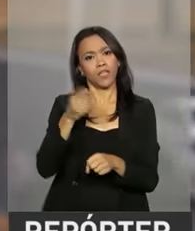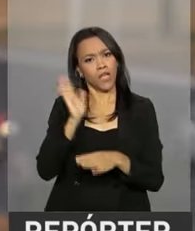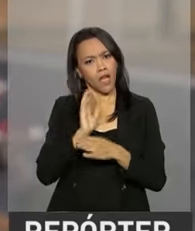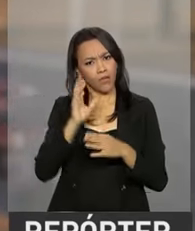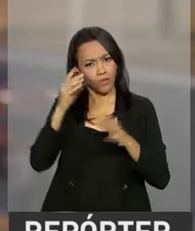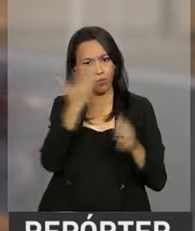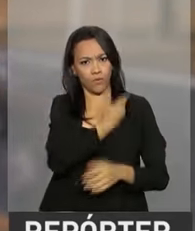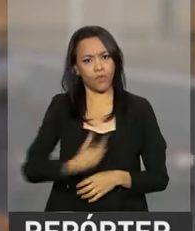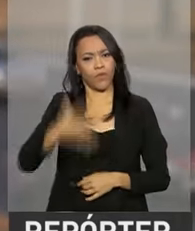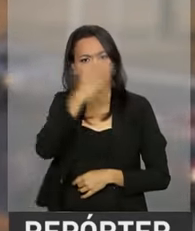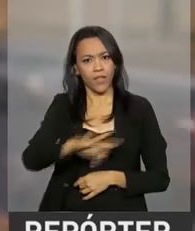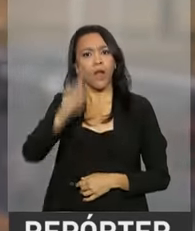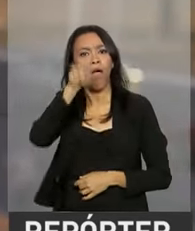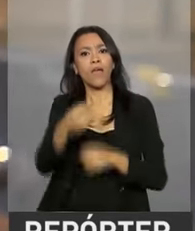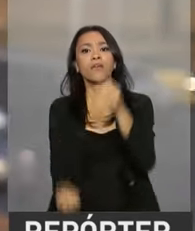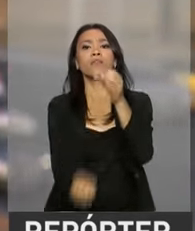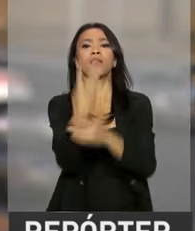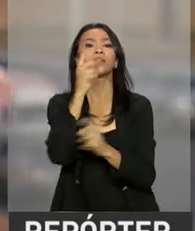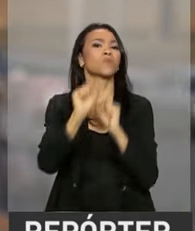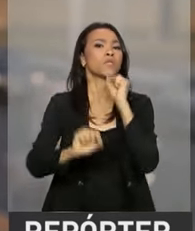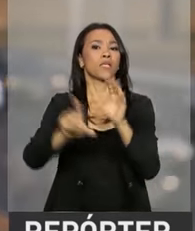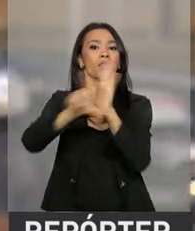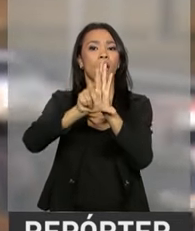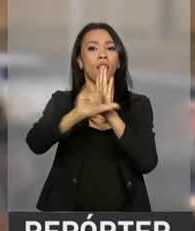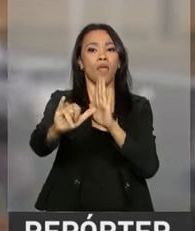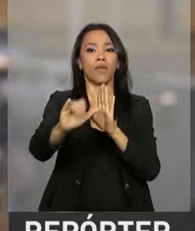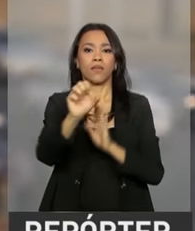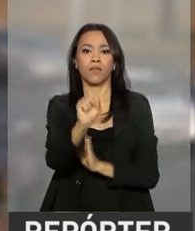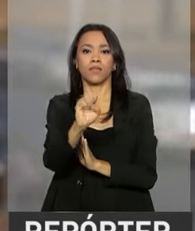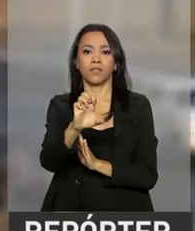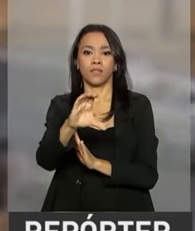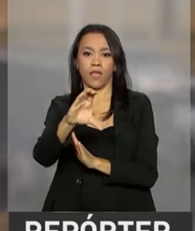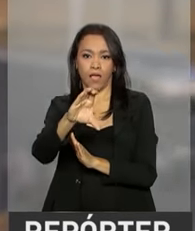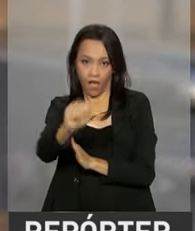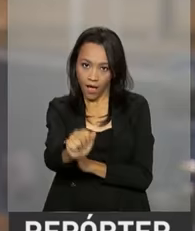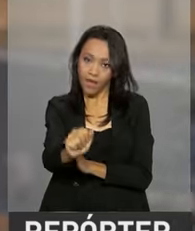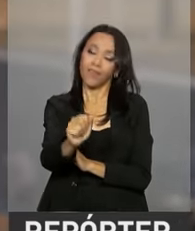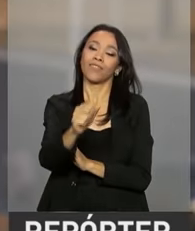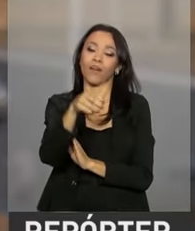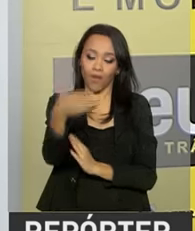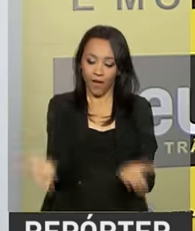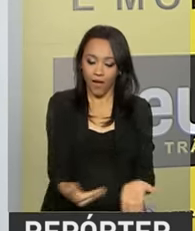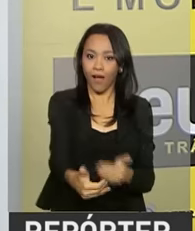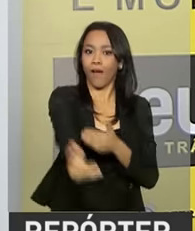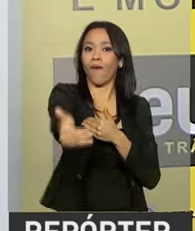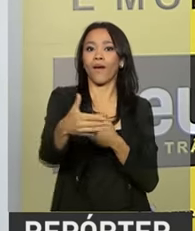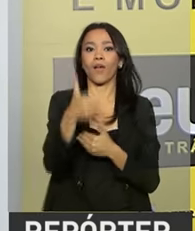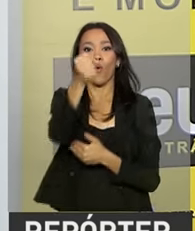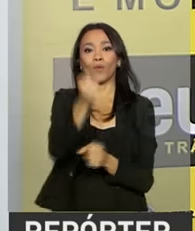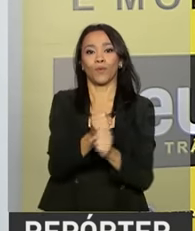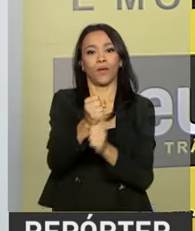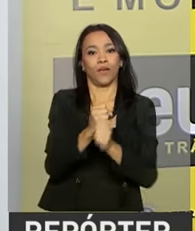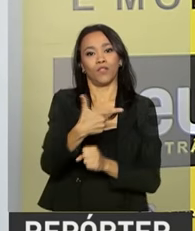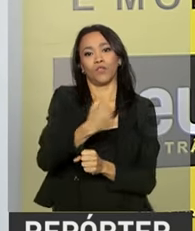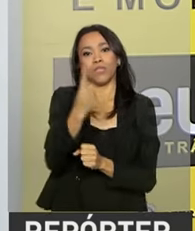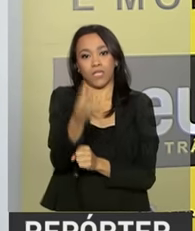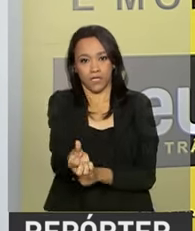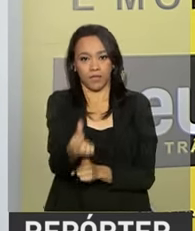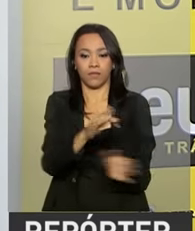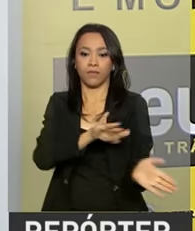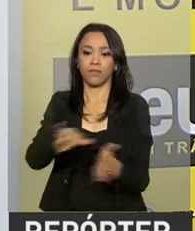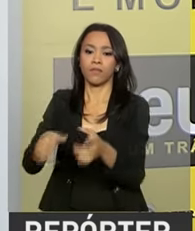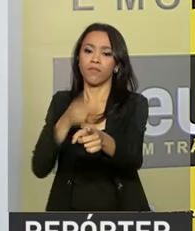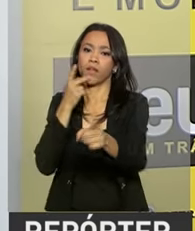esta redução foi a criação da Lei Seca, que completou 8 anos em 2016. A Lei Seca, ela é